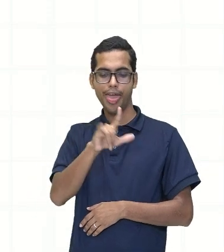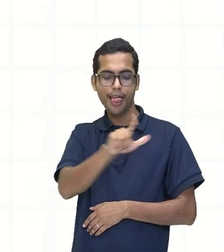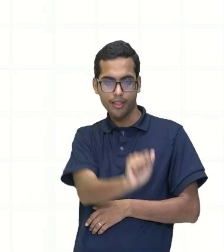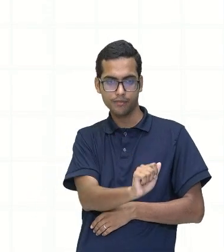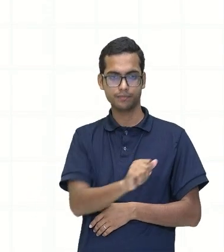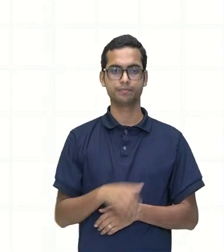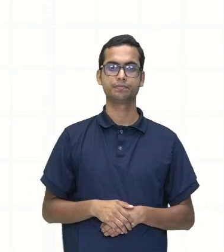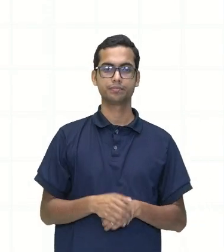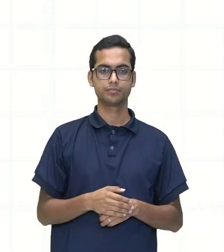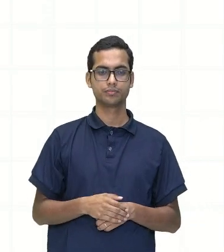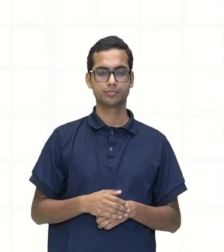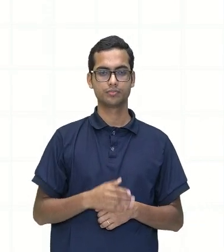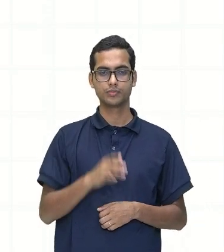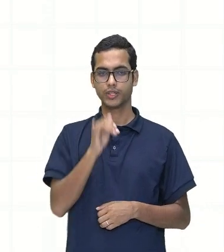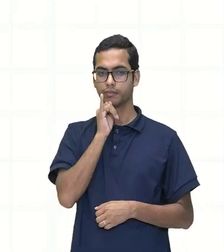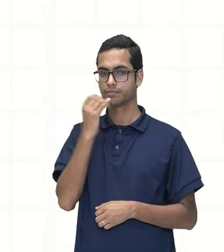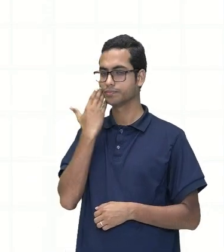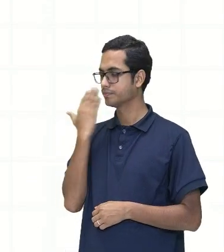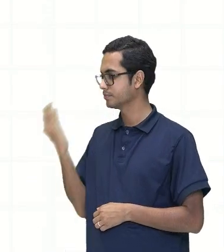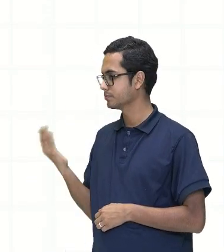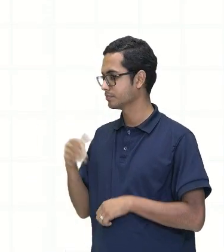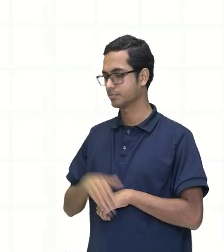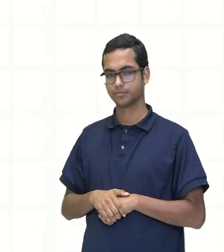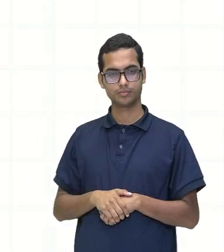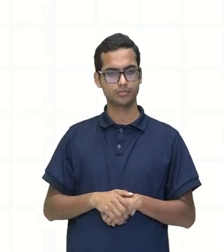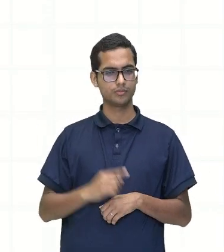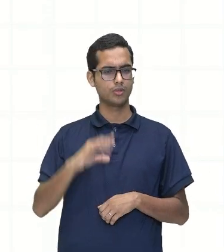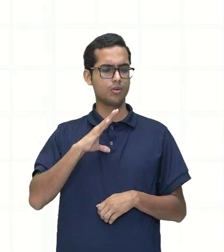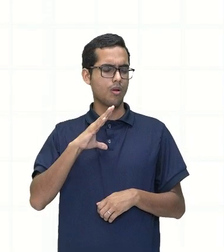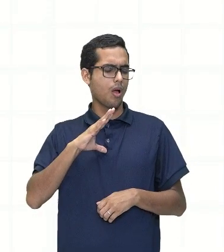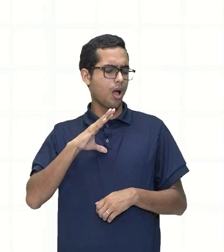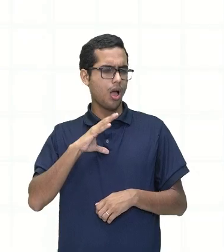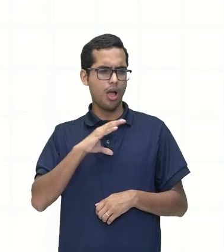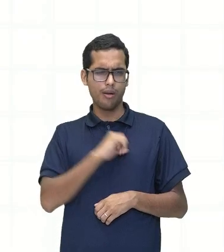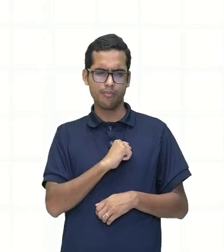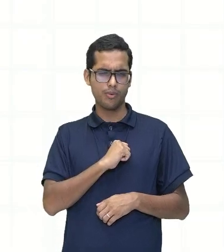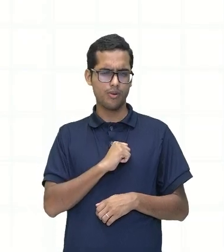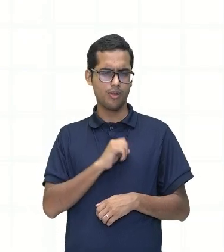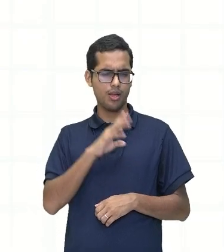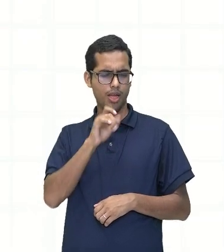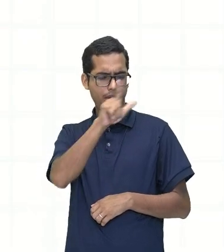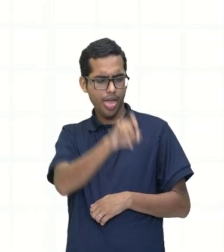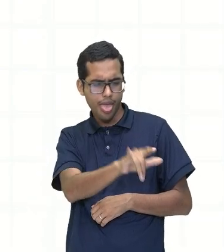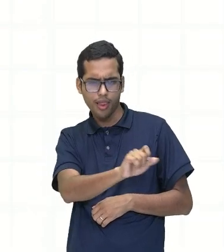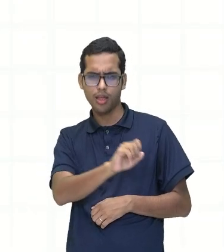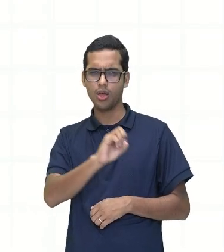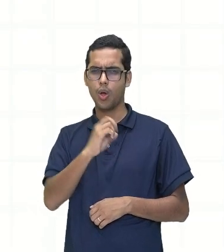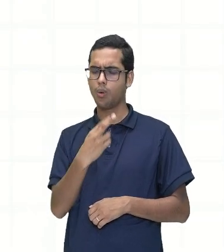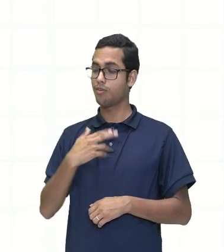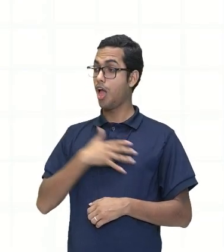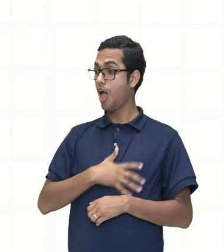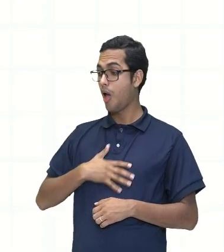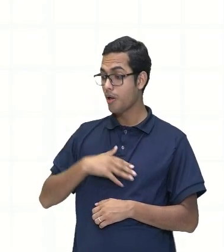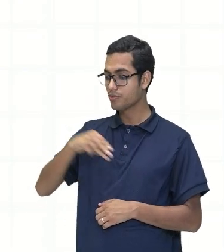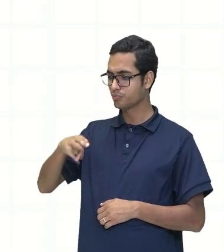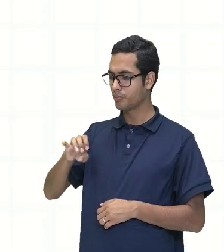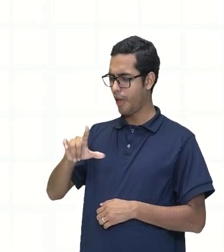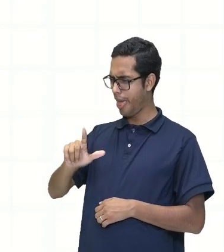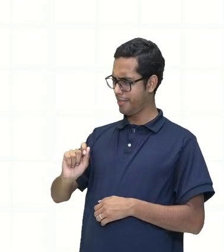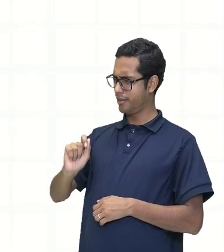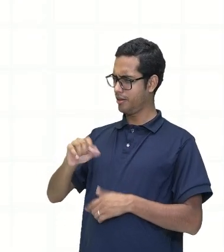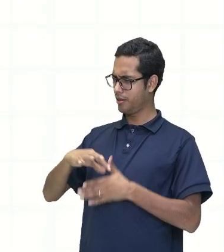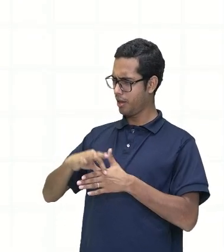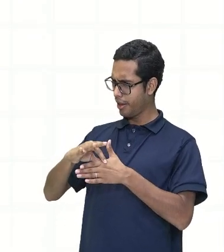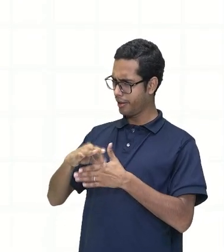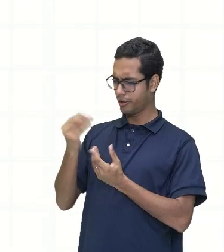ela. Quem nunca ouviu quando fala isso? O quê? Tu gosta de moela? Então, vejam que quando a gente